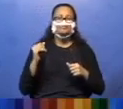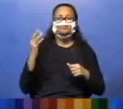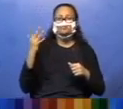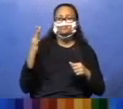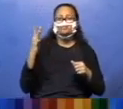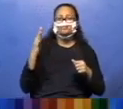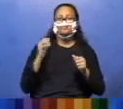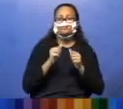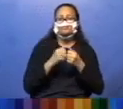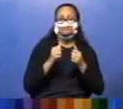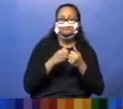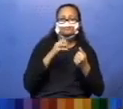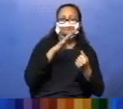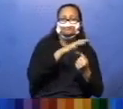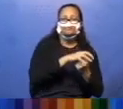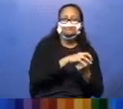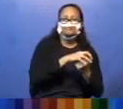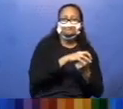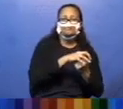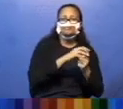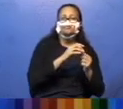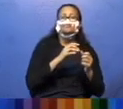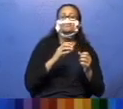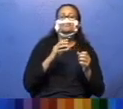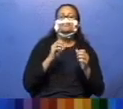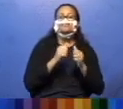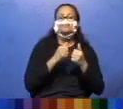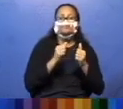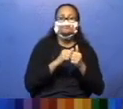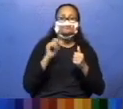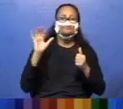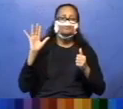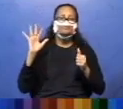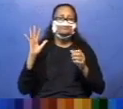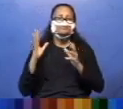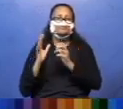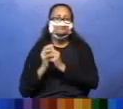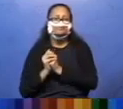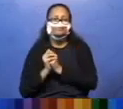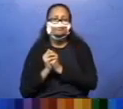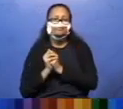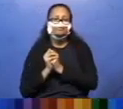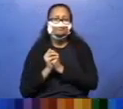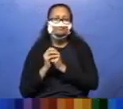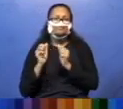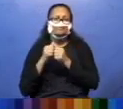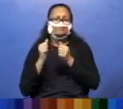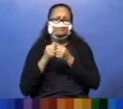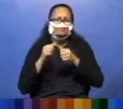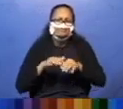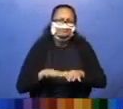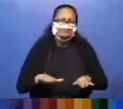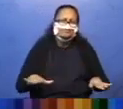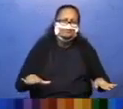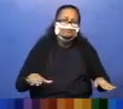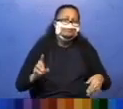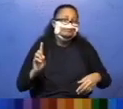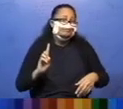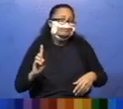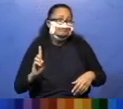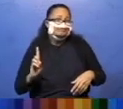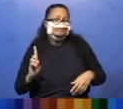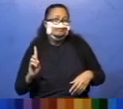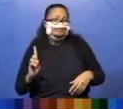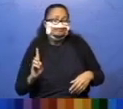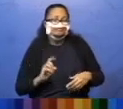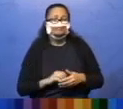no pão. O pão na mão, o pão no chão? Não! Tá vendo